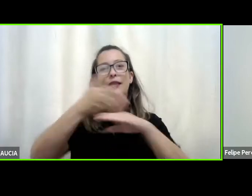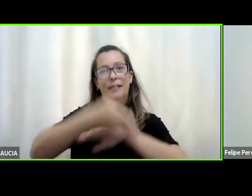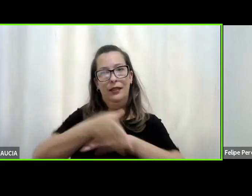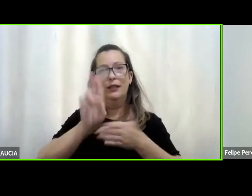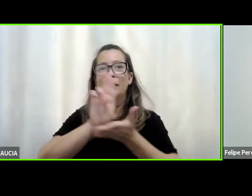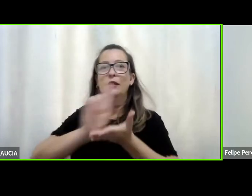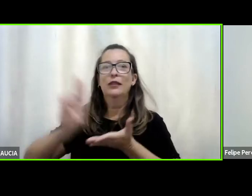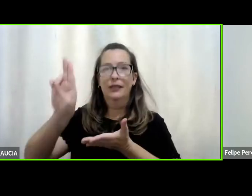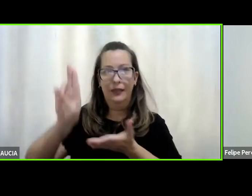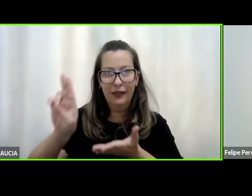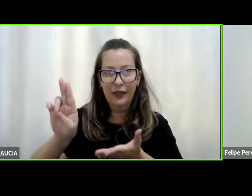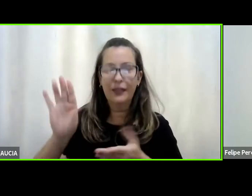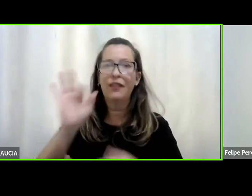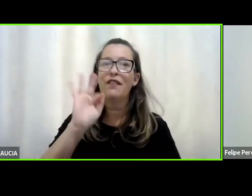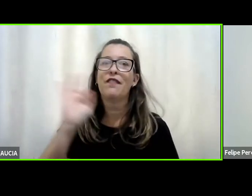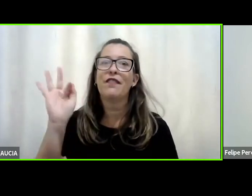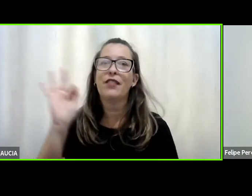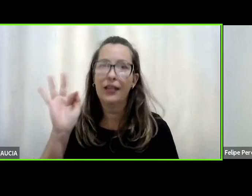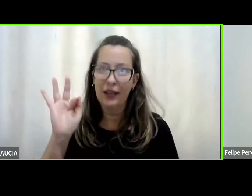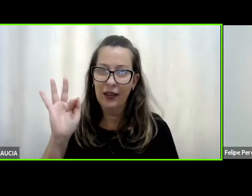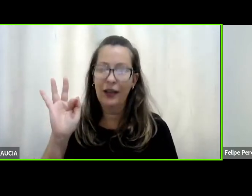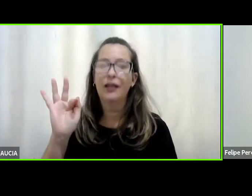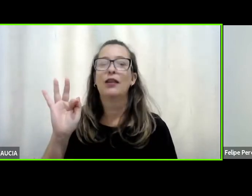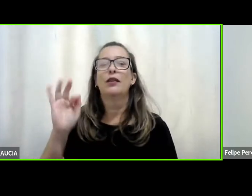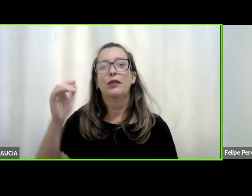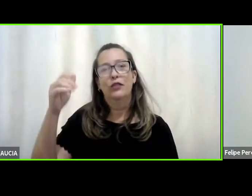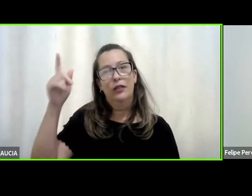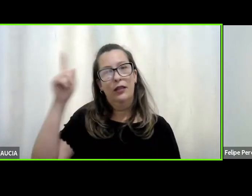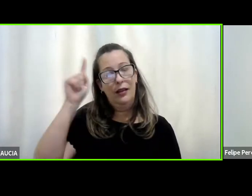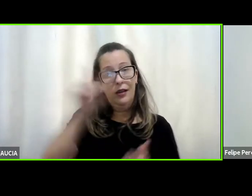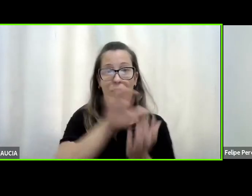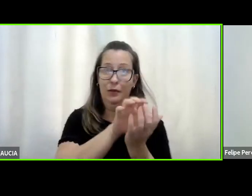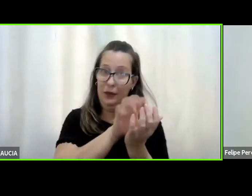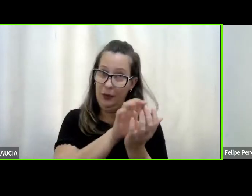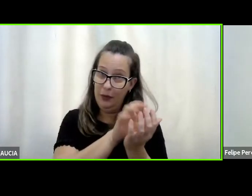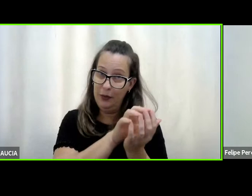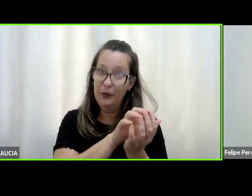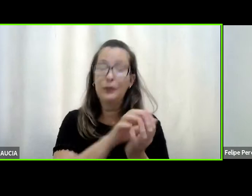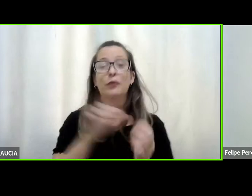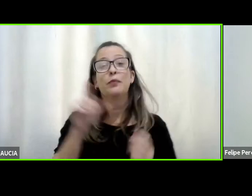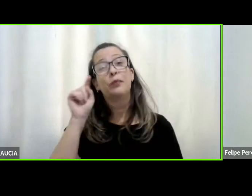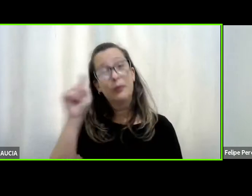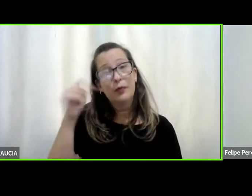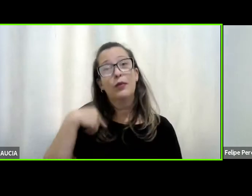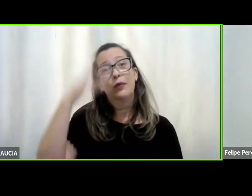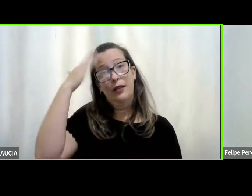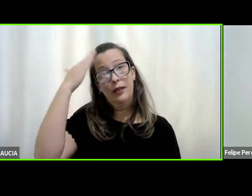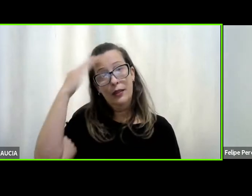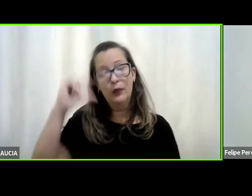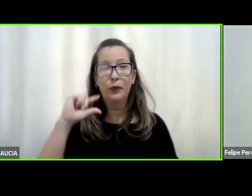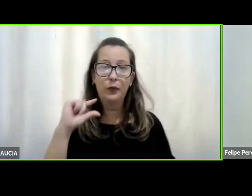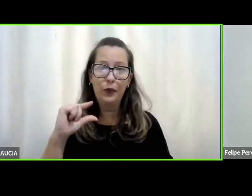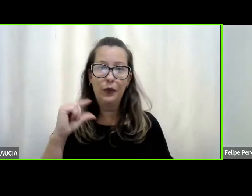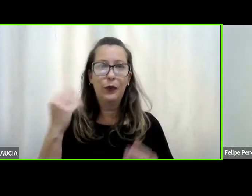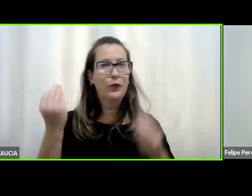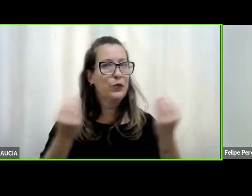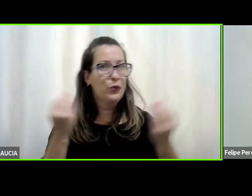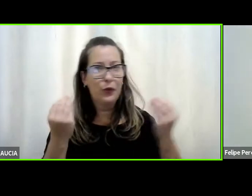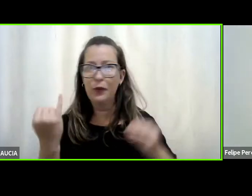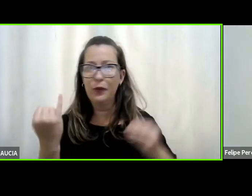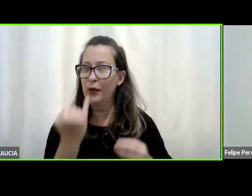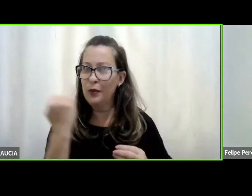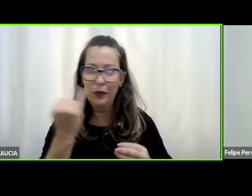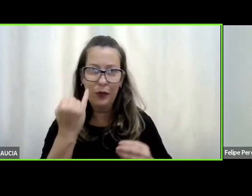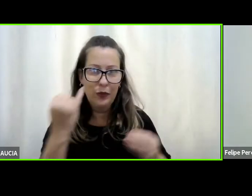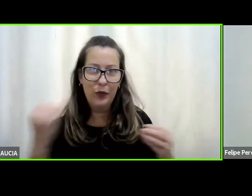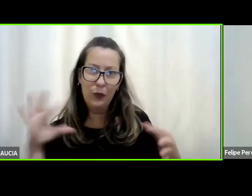Pernambuco e atuar como cinegrafista. Foi lá que eu entendi um pouco de o quanto seria importante agregar uma militância